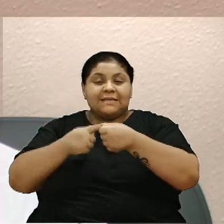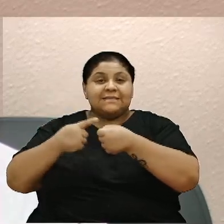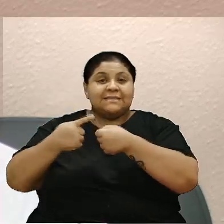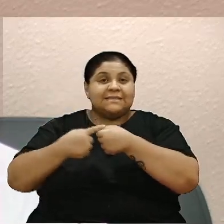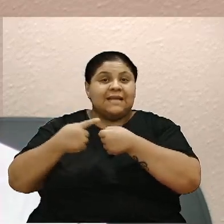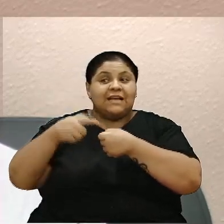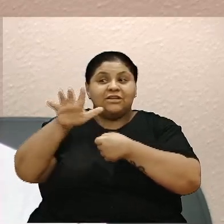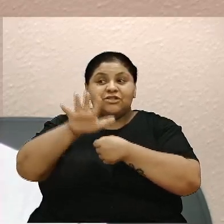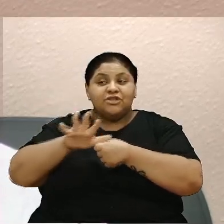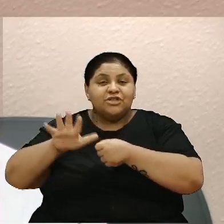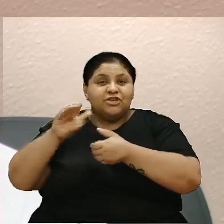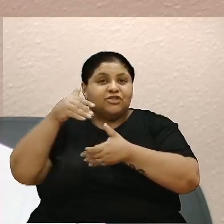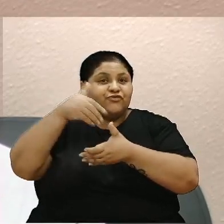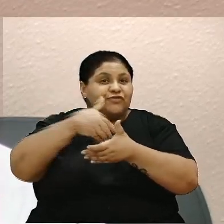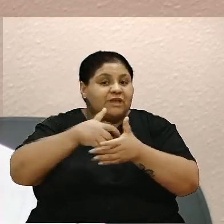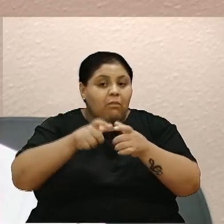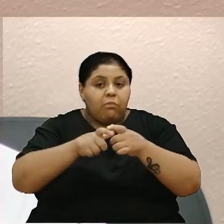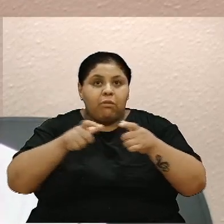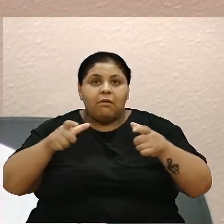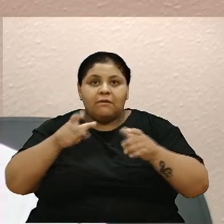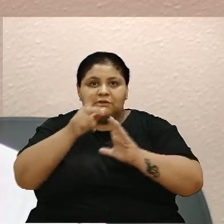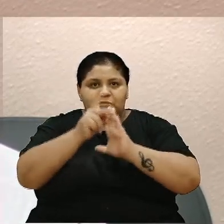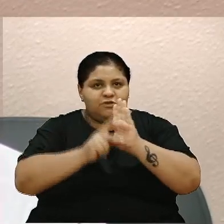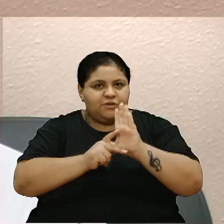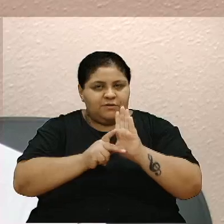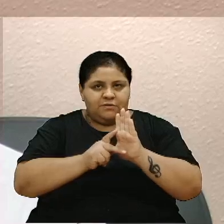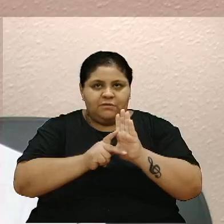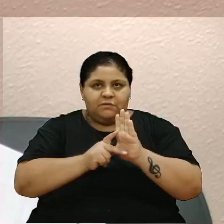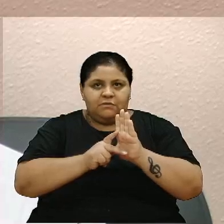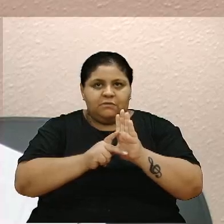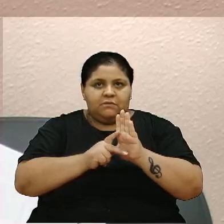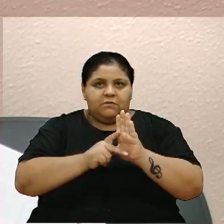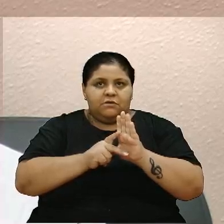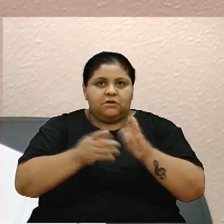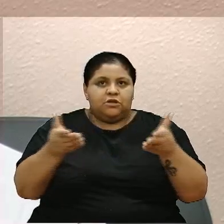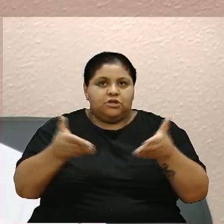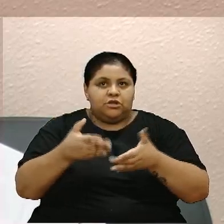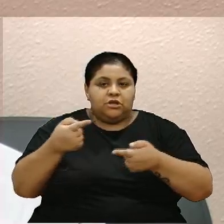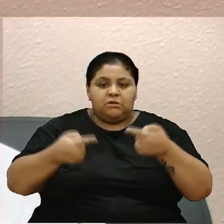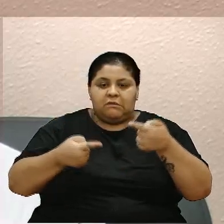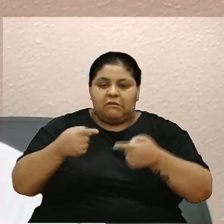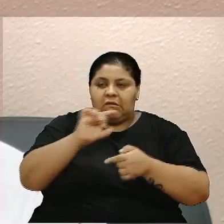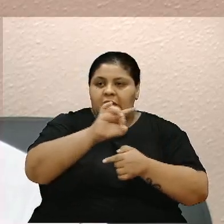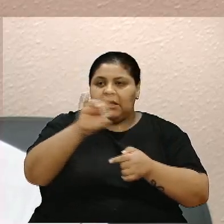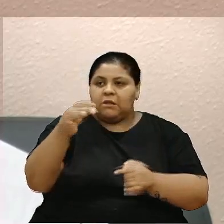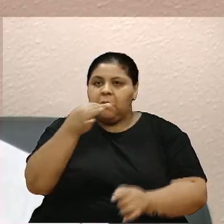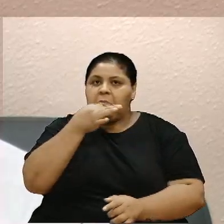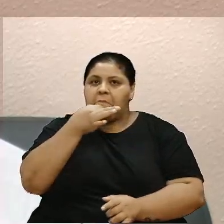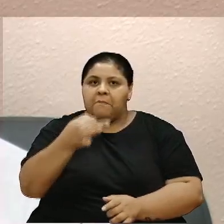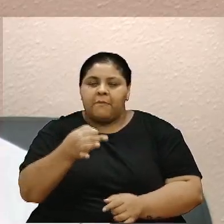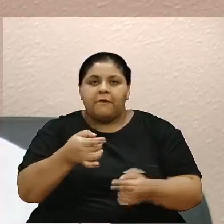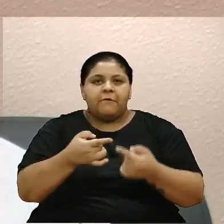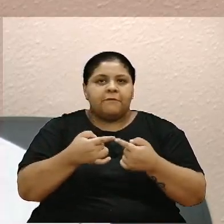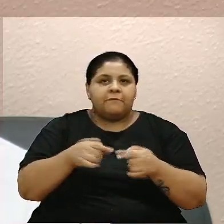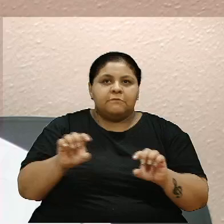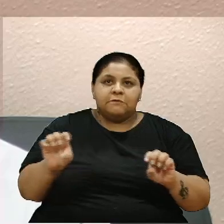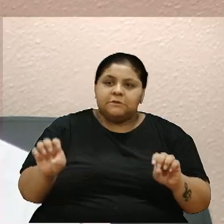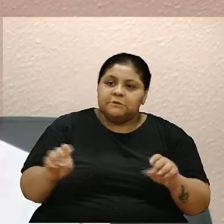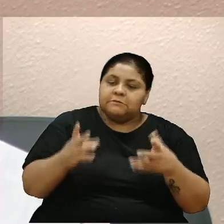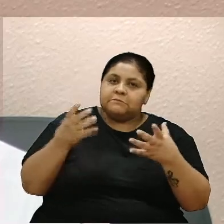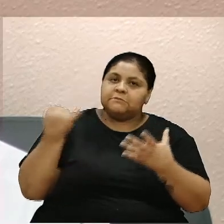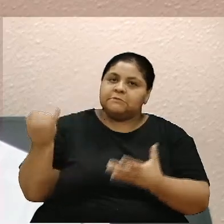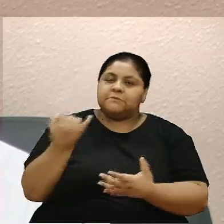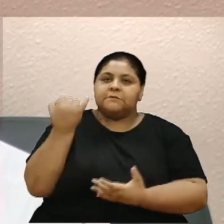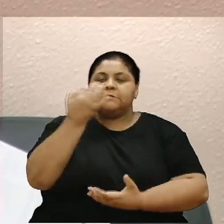e nós votar por unanimidade esse projeto. Independente, já discutimos, cada um deu sua opinião, mas é um evento importante